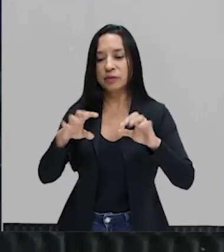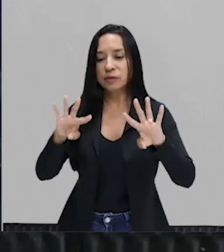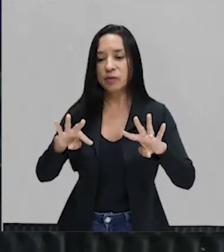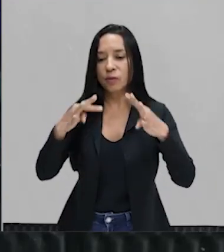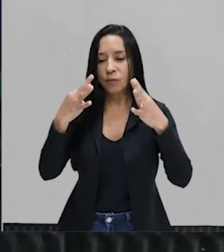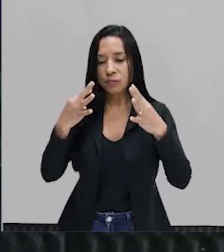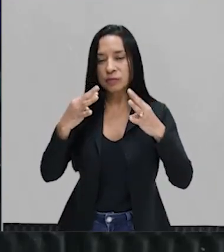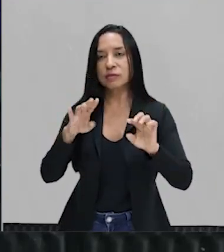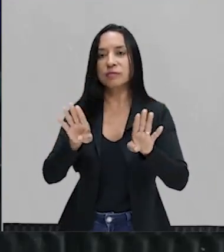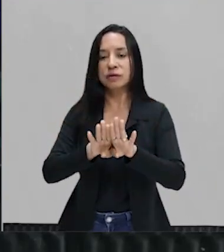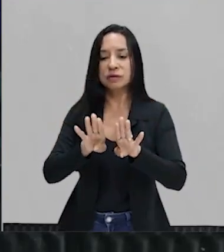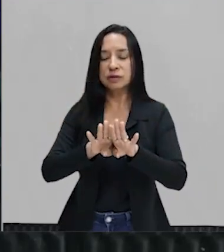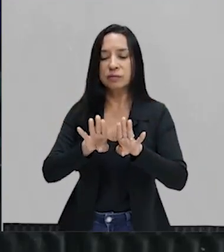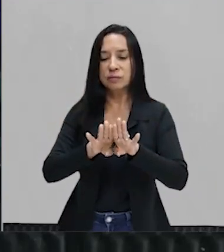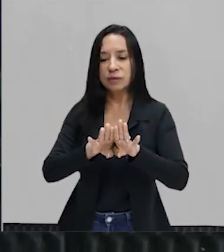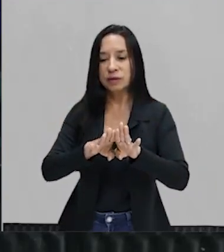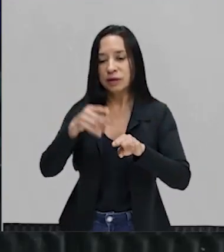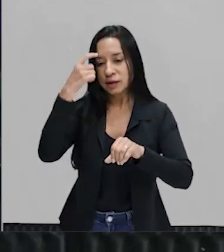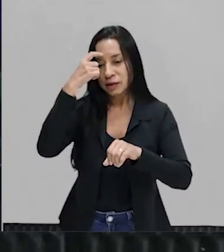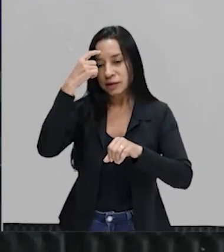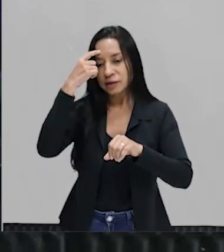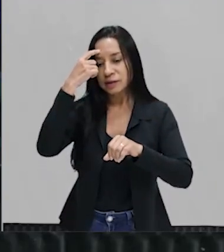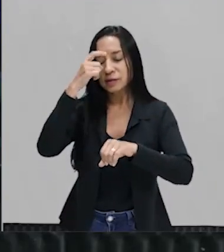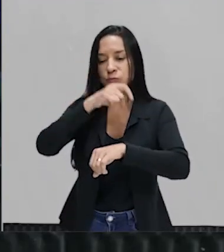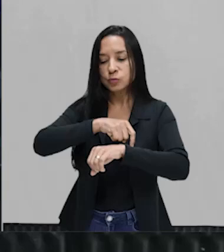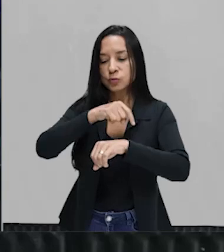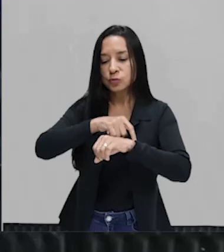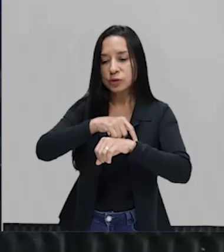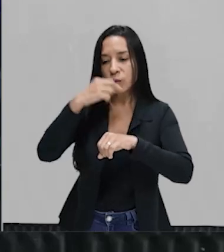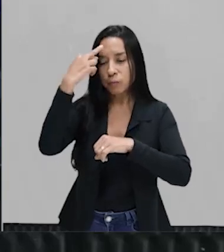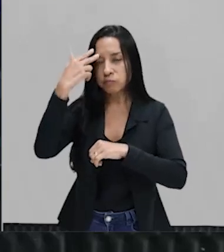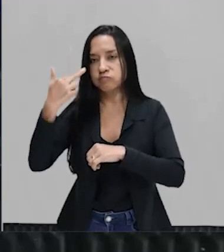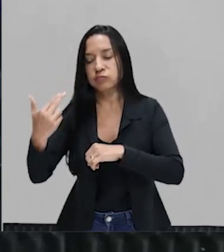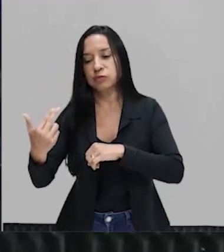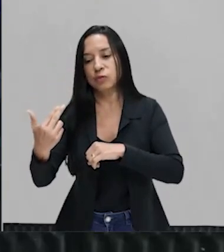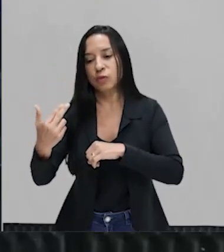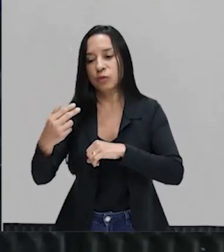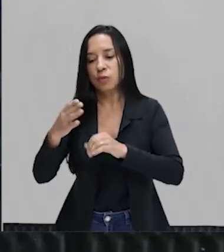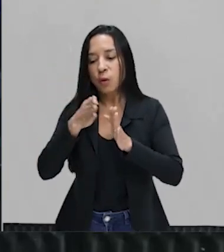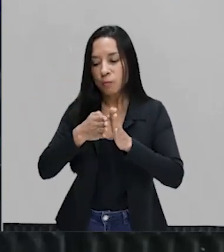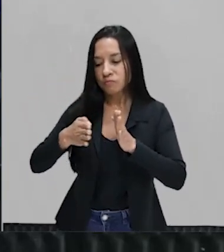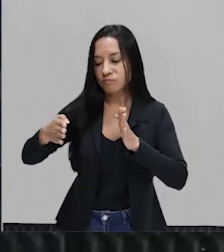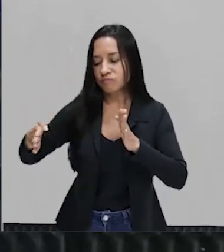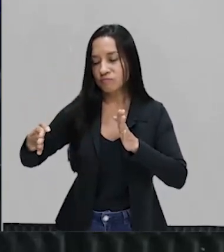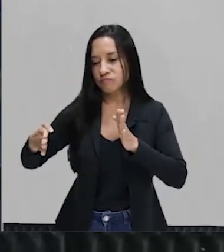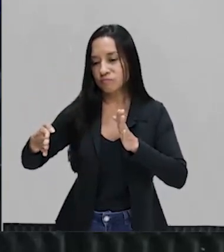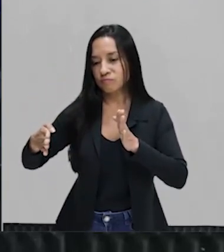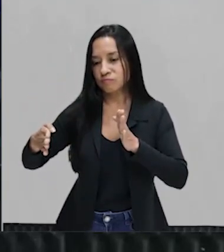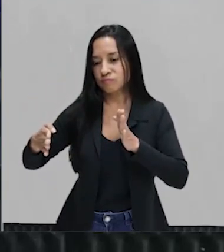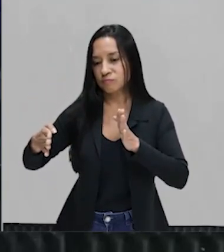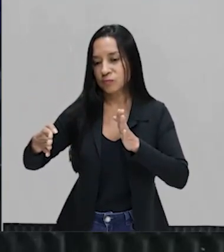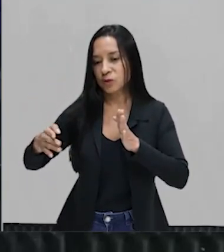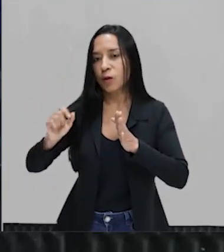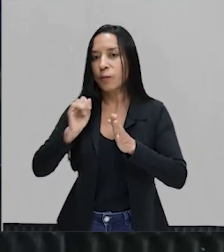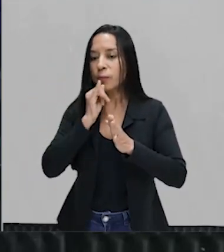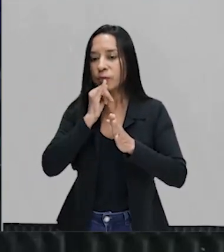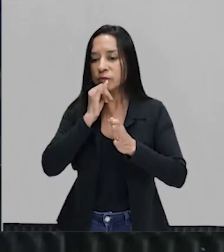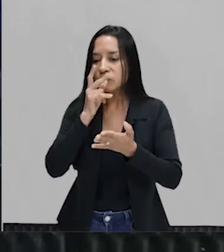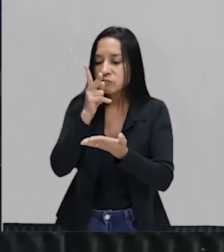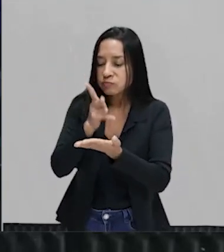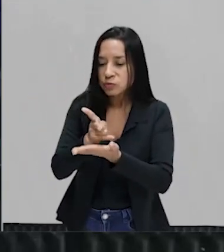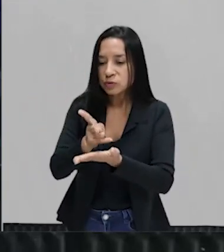a ideia do tempo histórico. O tempo histórico é aquele que vai tratar das permanências e rupturas